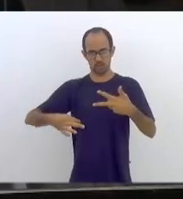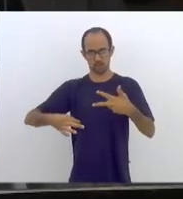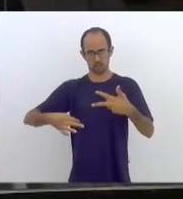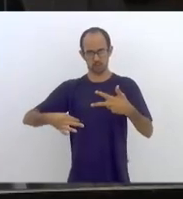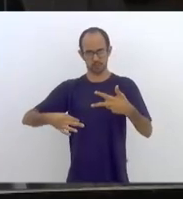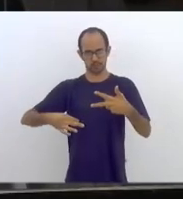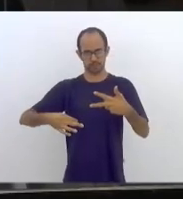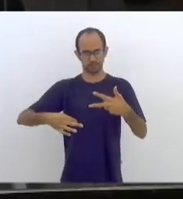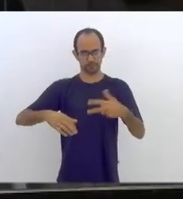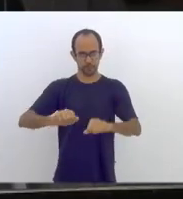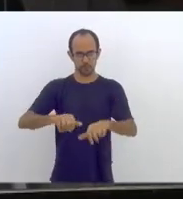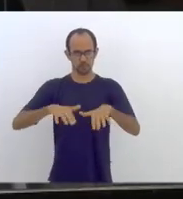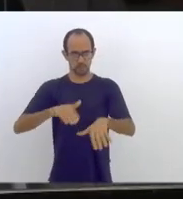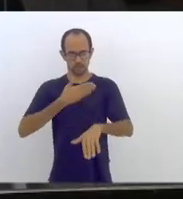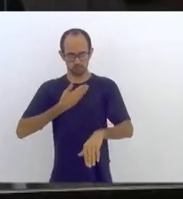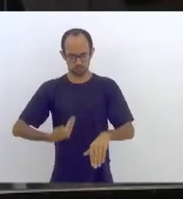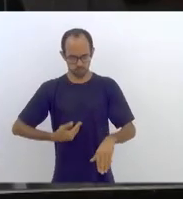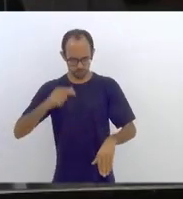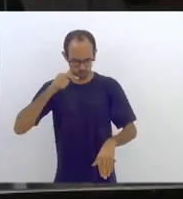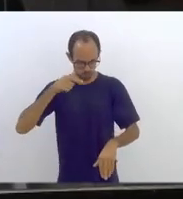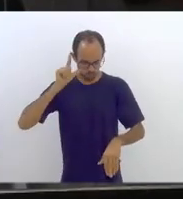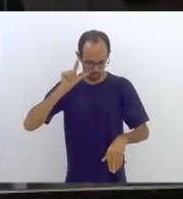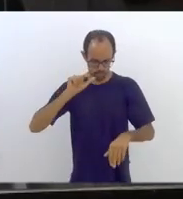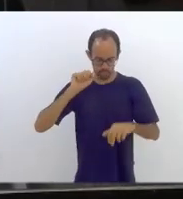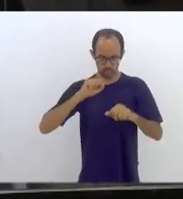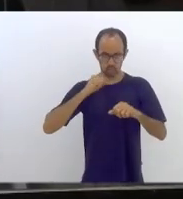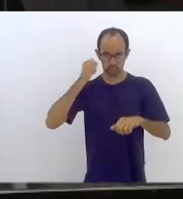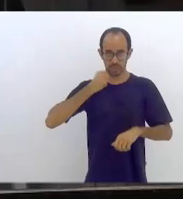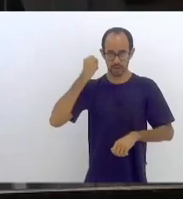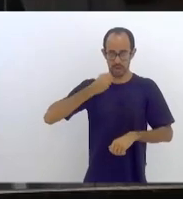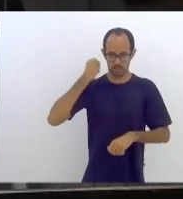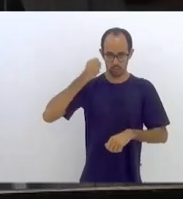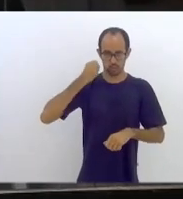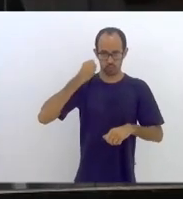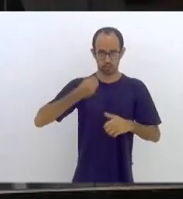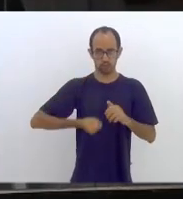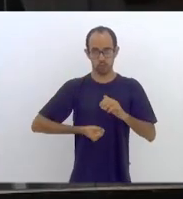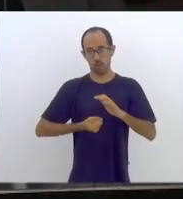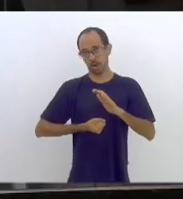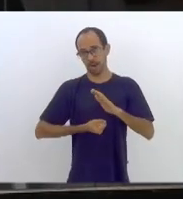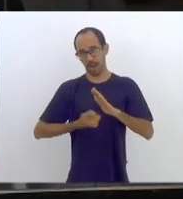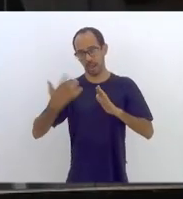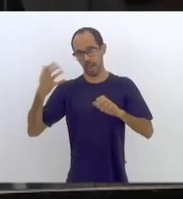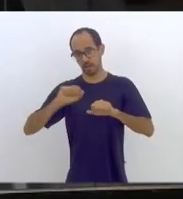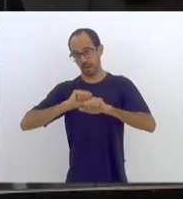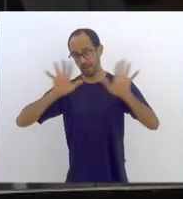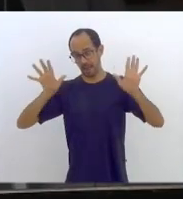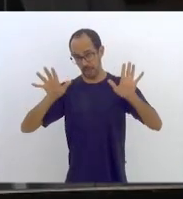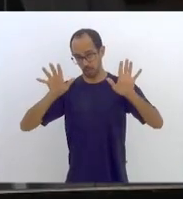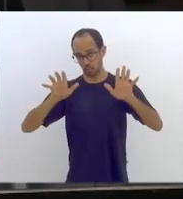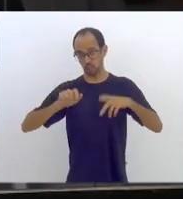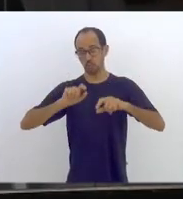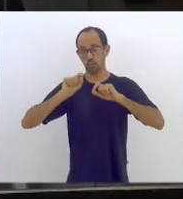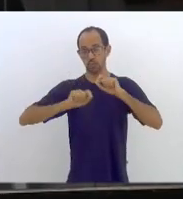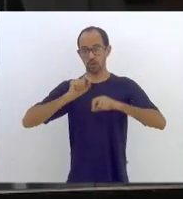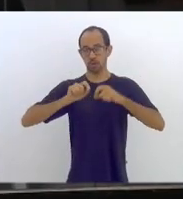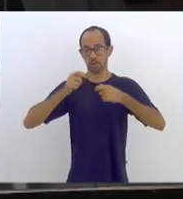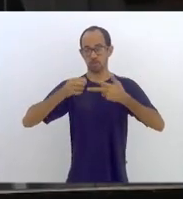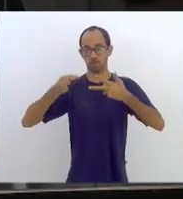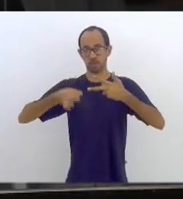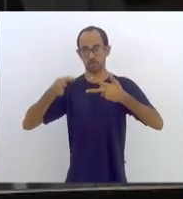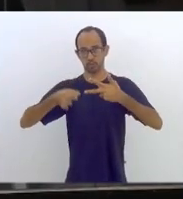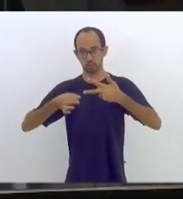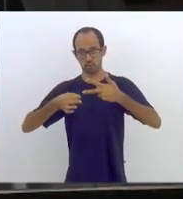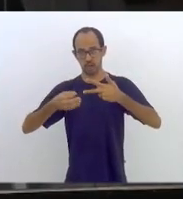Na audiência pública de ontem no senado ficou muito claro que o poder judiciário tem se